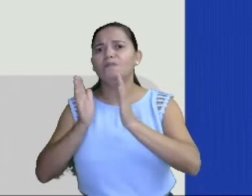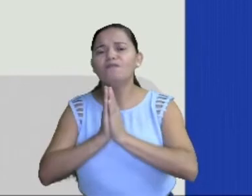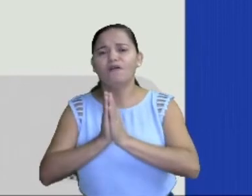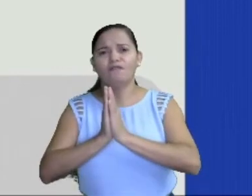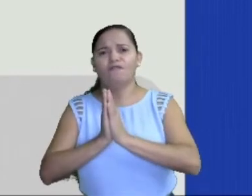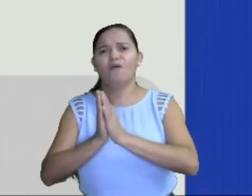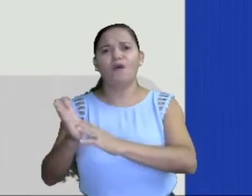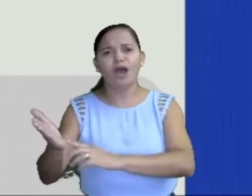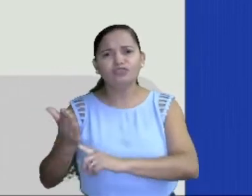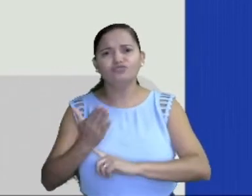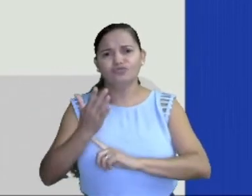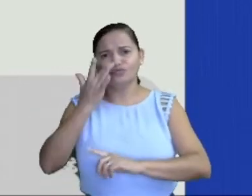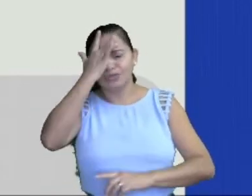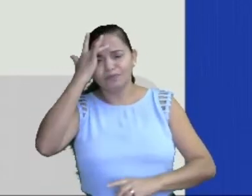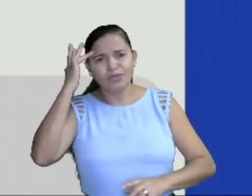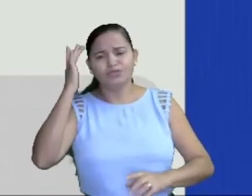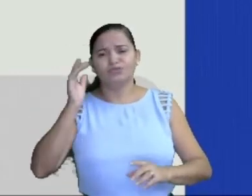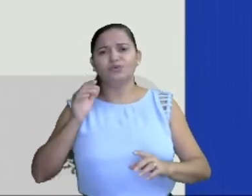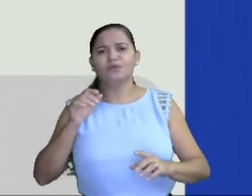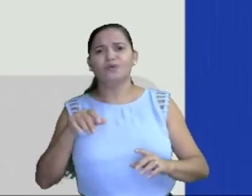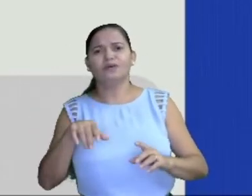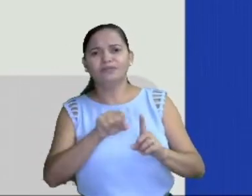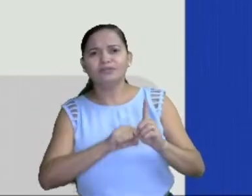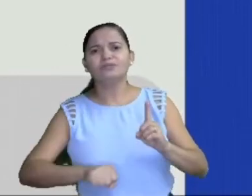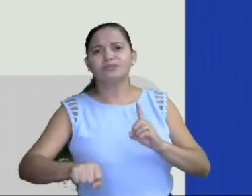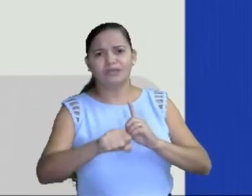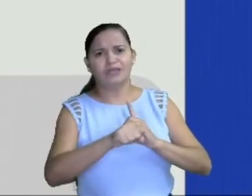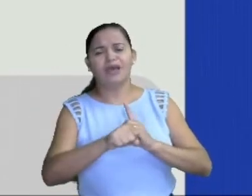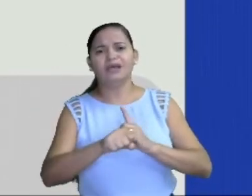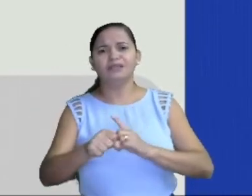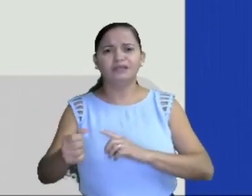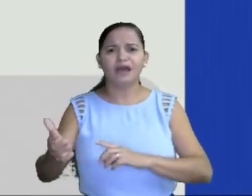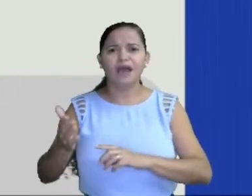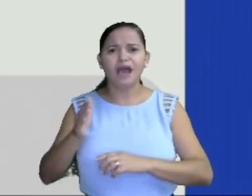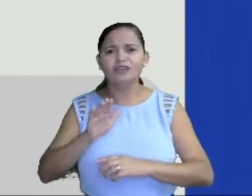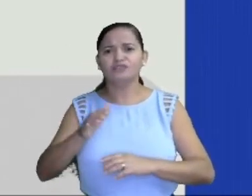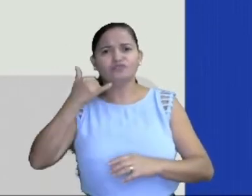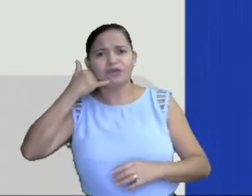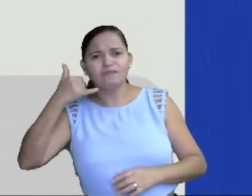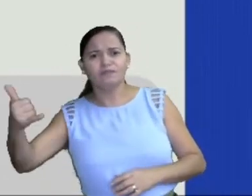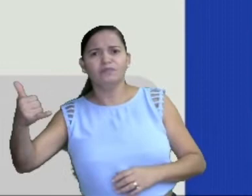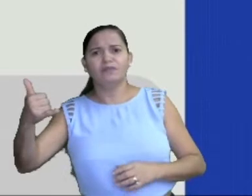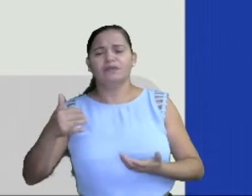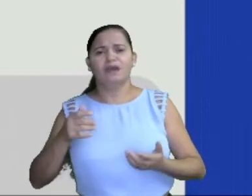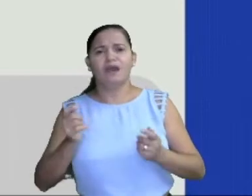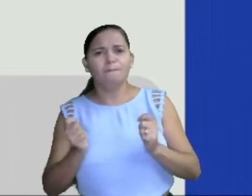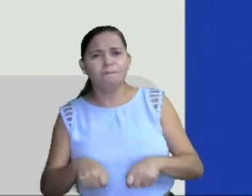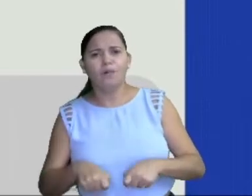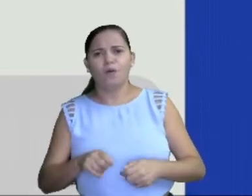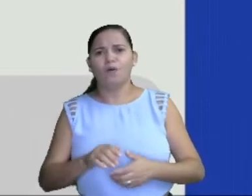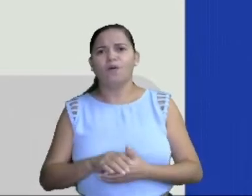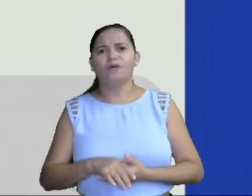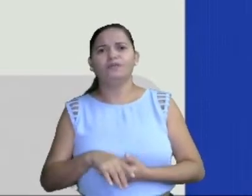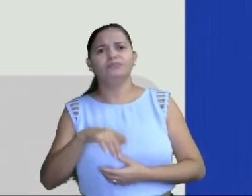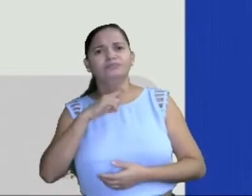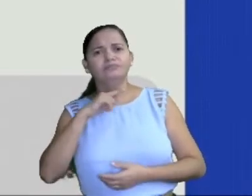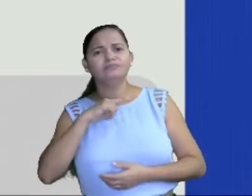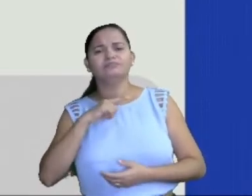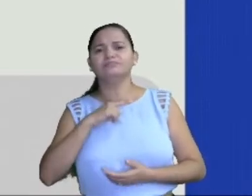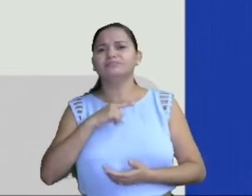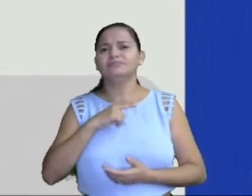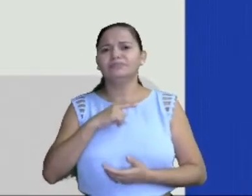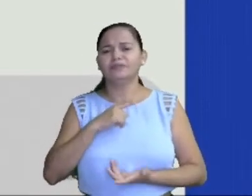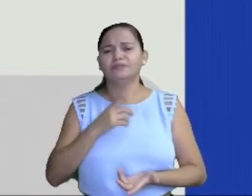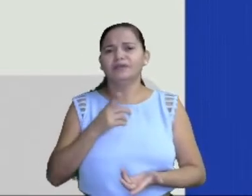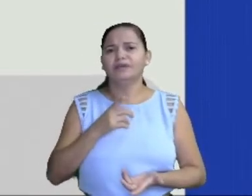vê qualquer movimento estranho, para que nos ajudem, avisem, pode ligar, nós temos a ronda municipal.